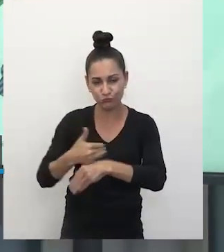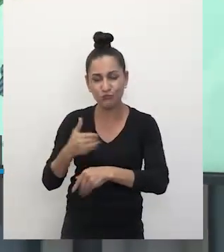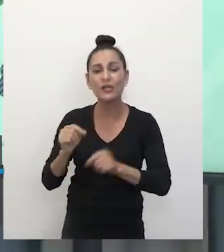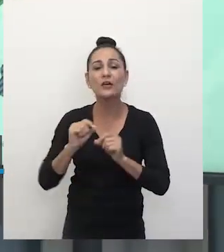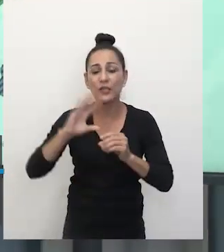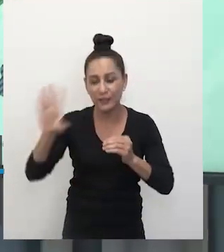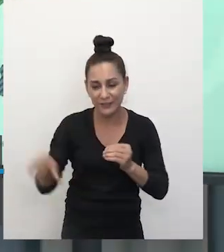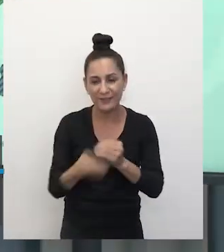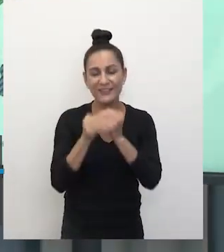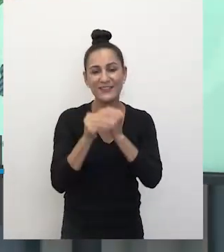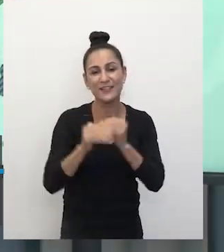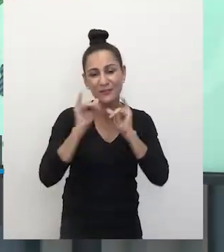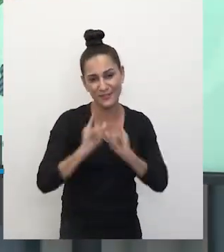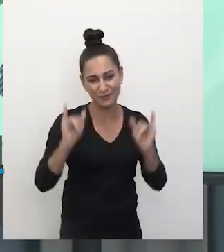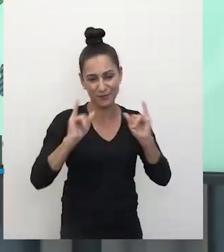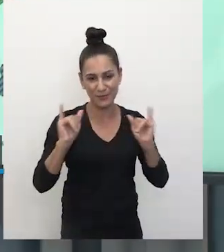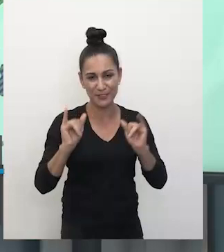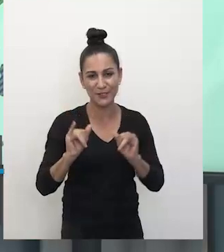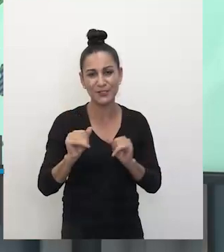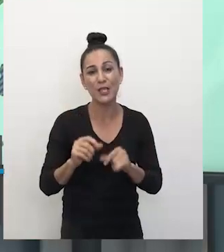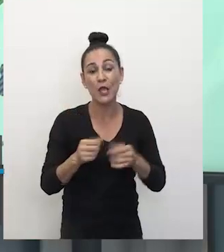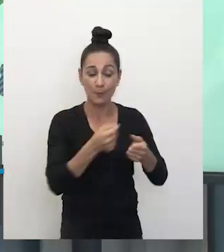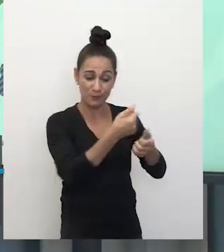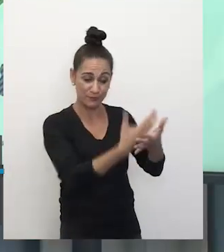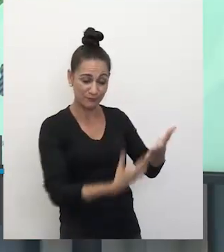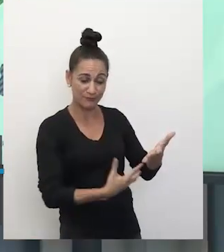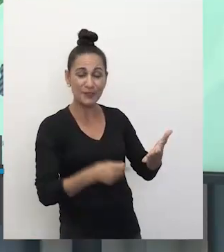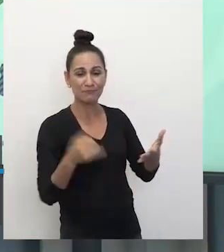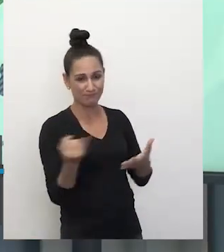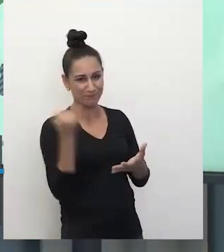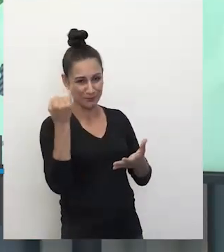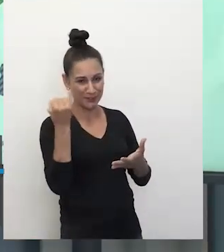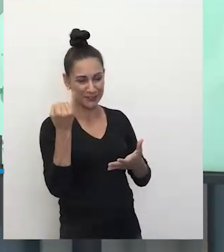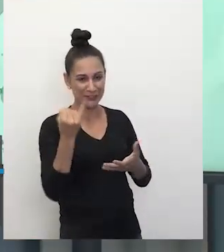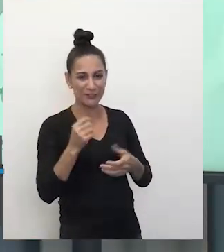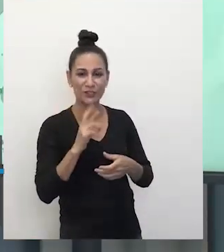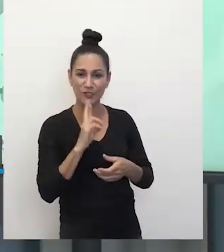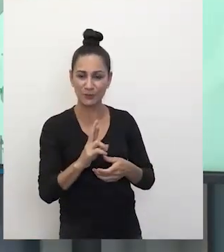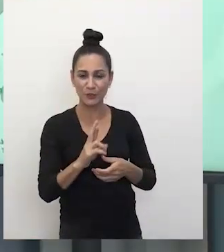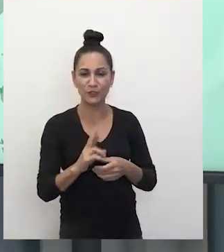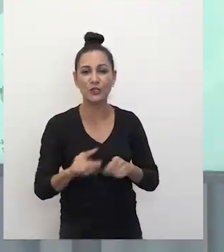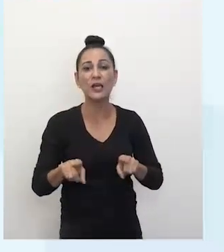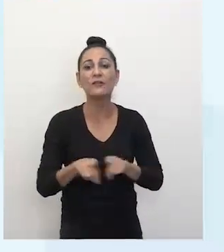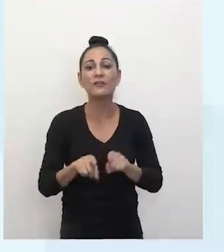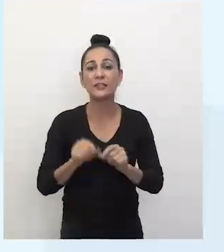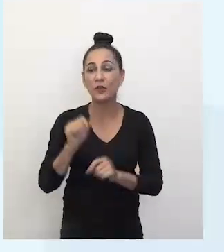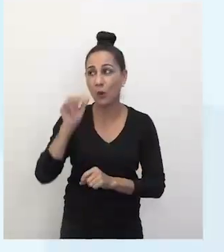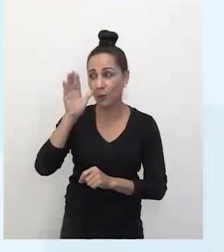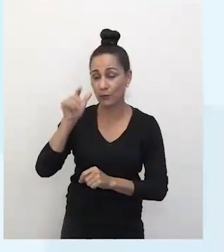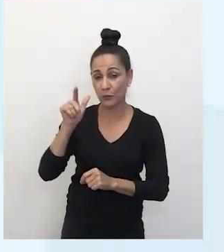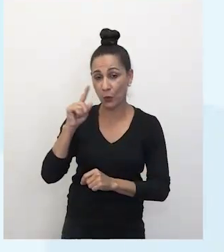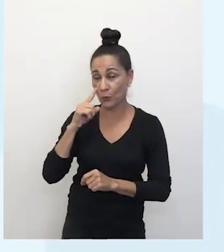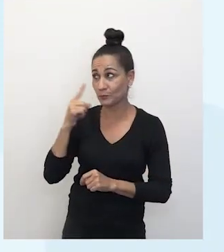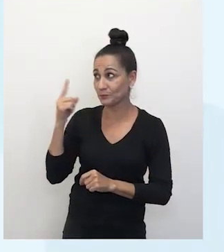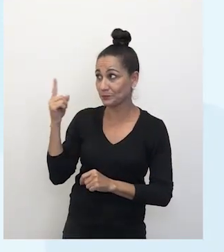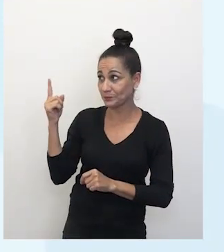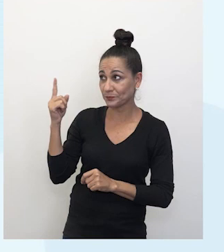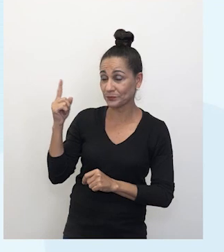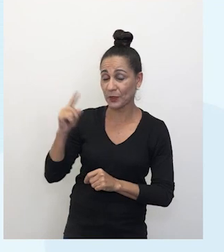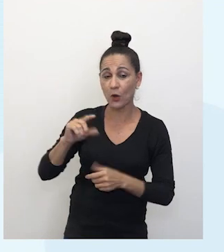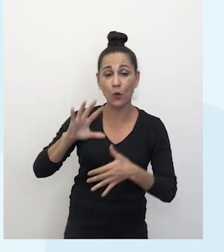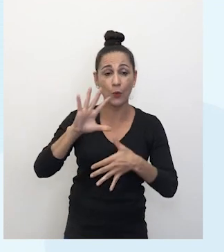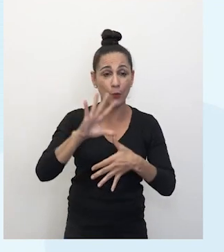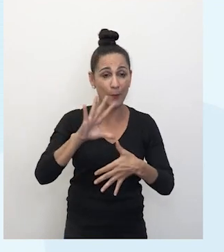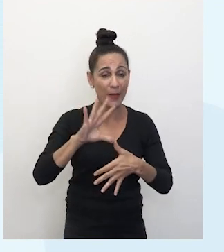e acrescenta mais informações é para isso que serve o chat Vamos lá ver aí as respostas a gente vai ter aí o mapa mostrando aí as respostas